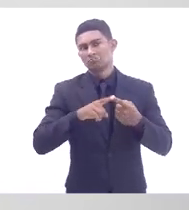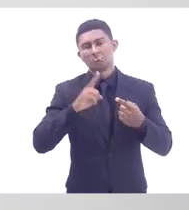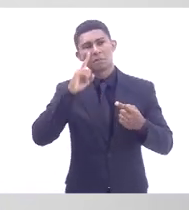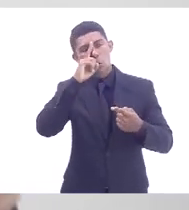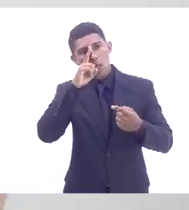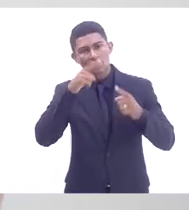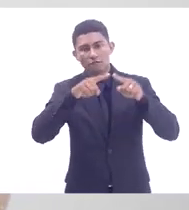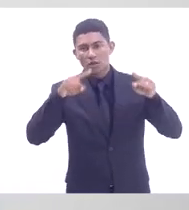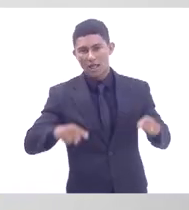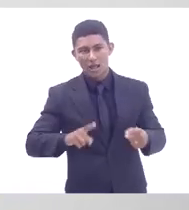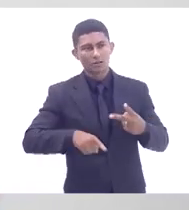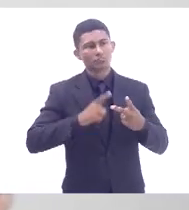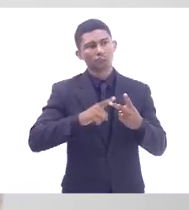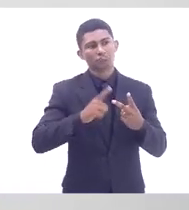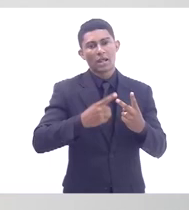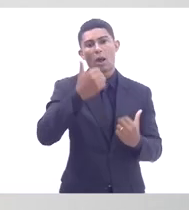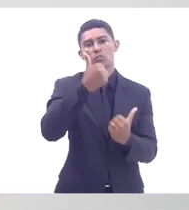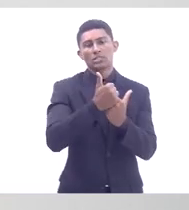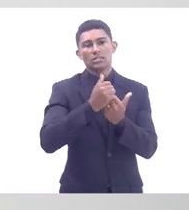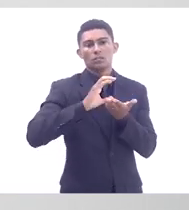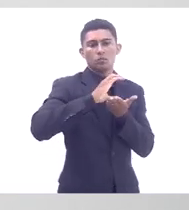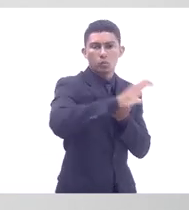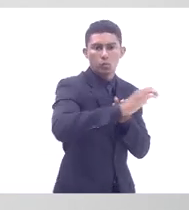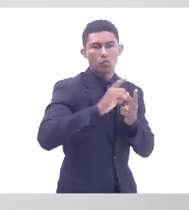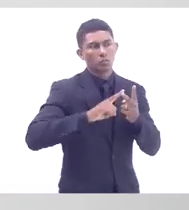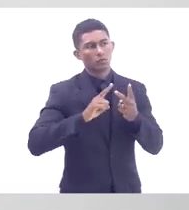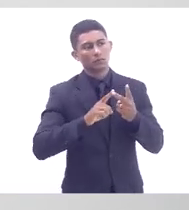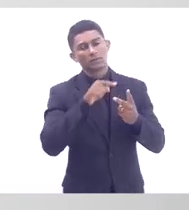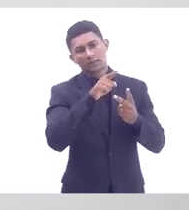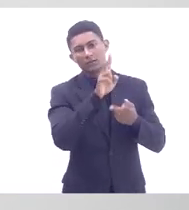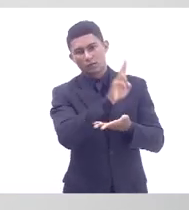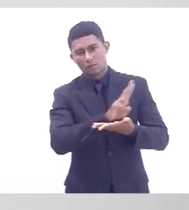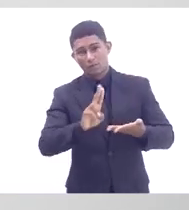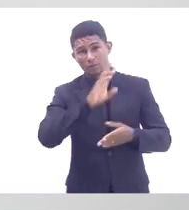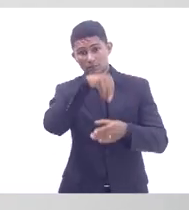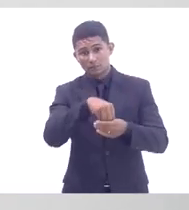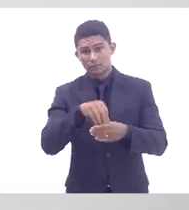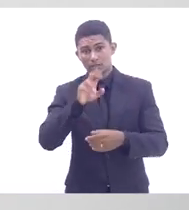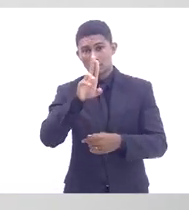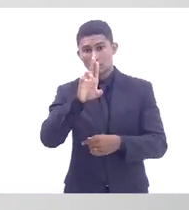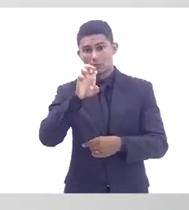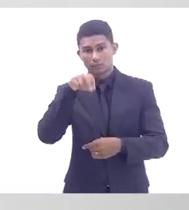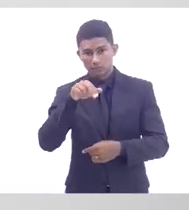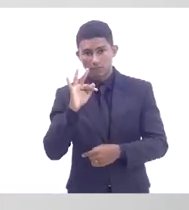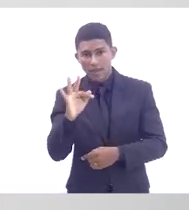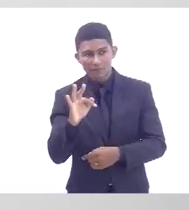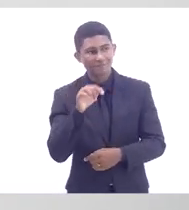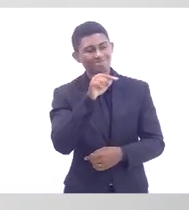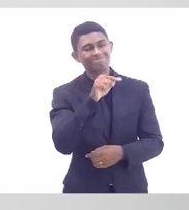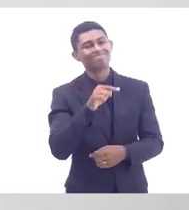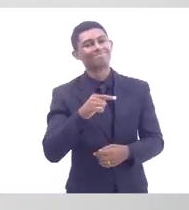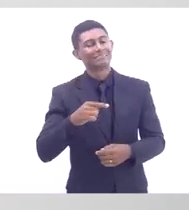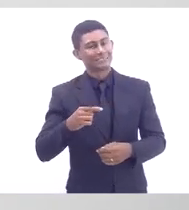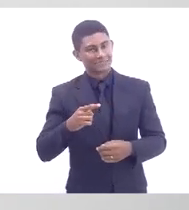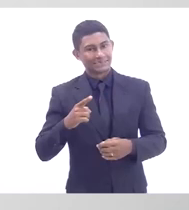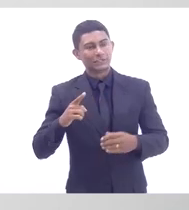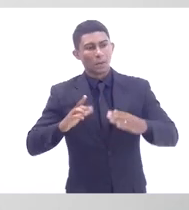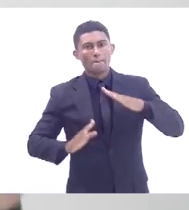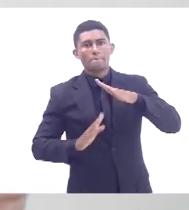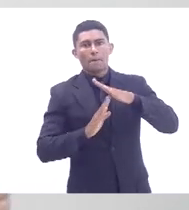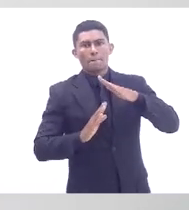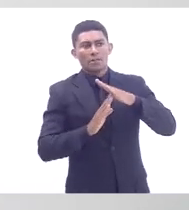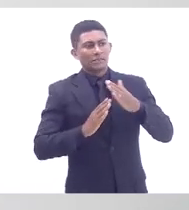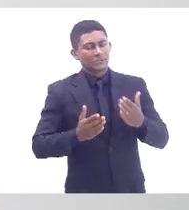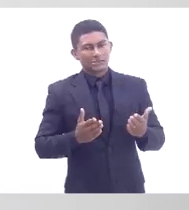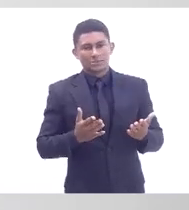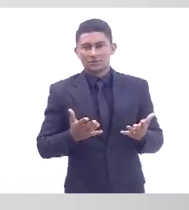até auxílios que estão encravados na with de forma absolutamente desnecessária e que ir na